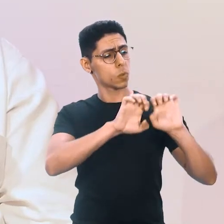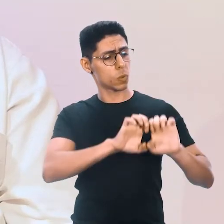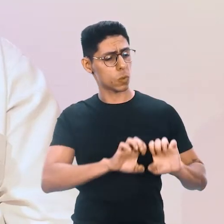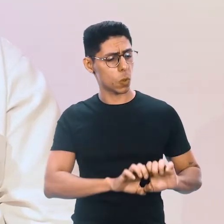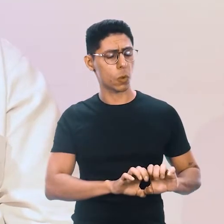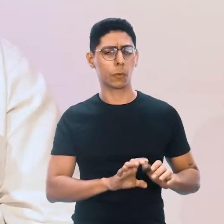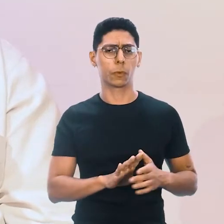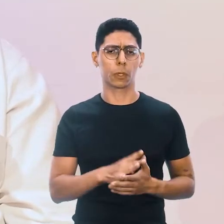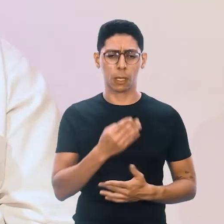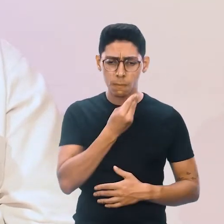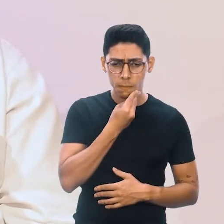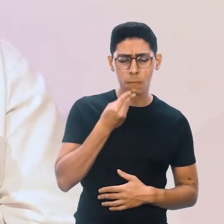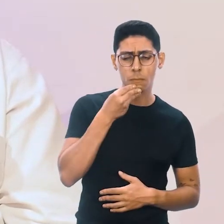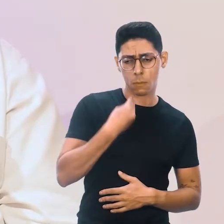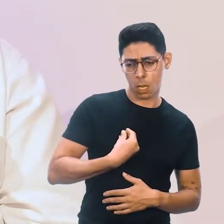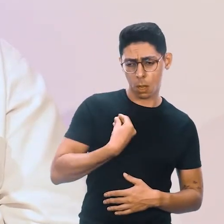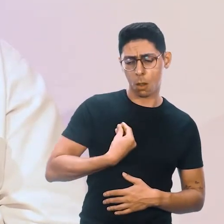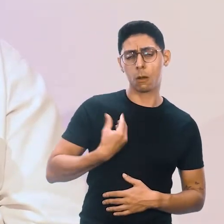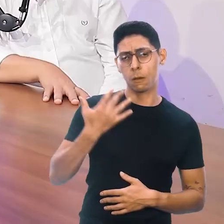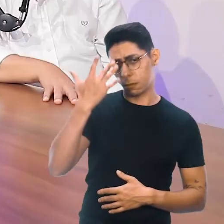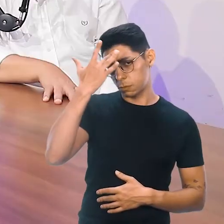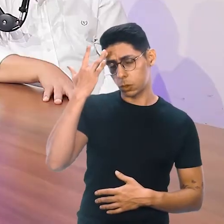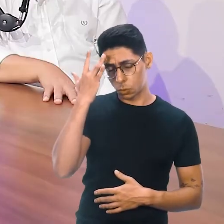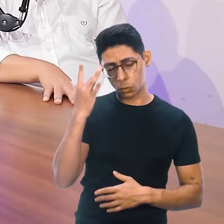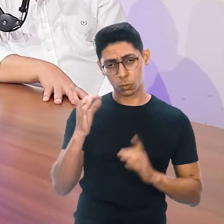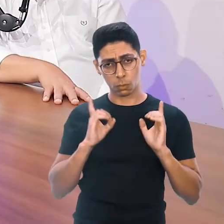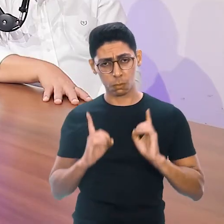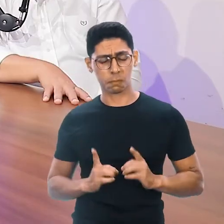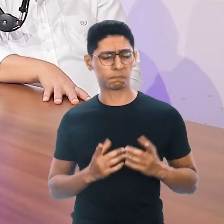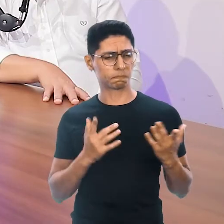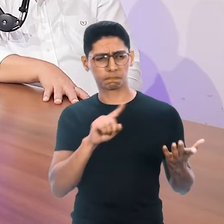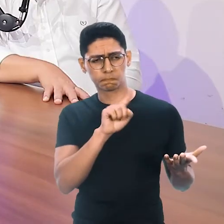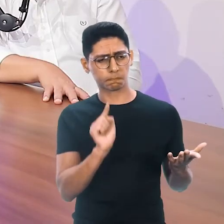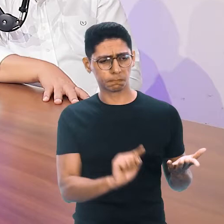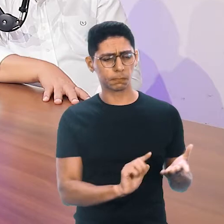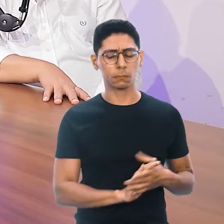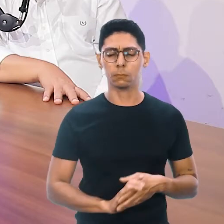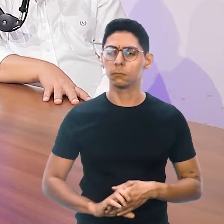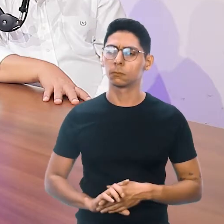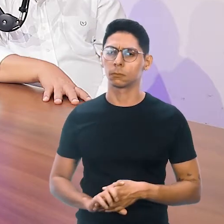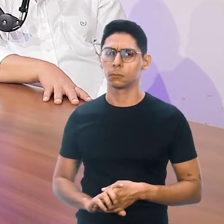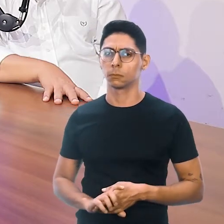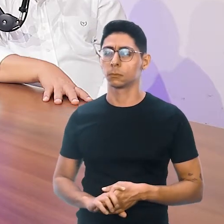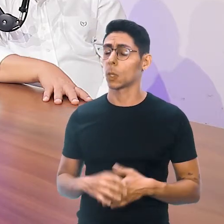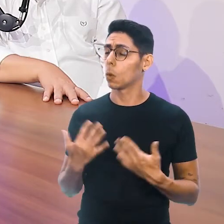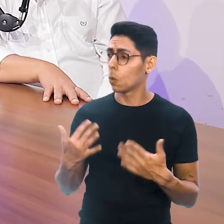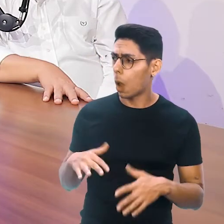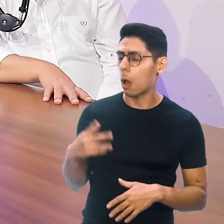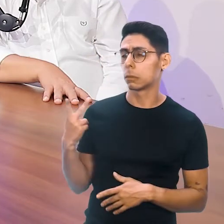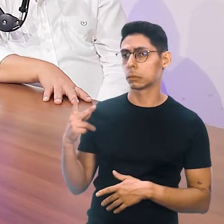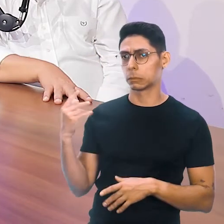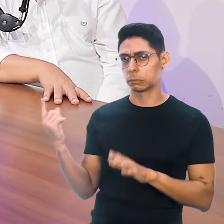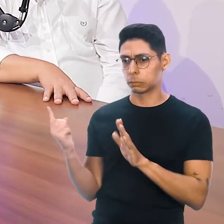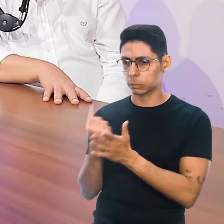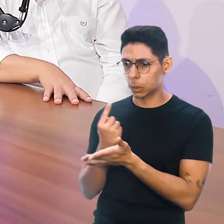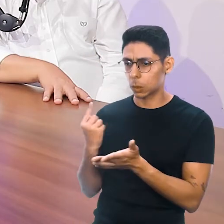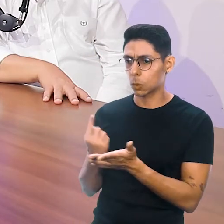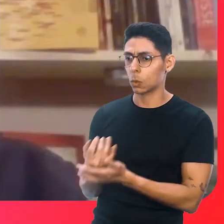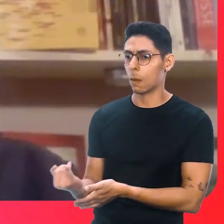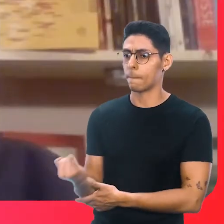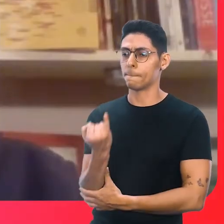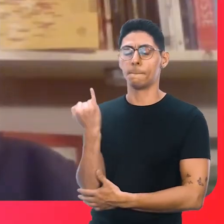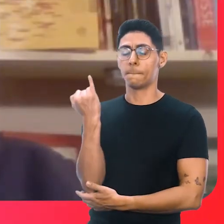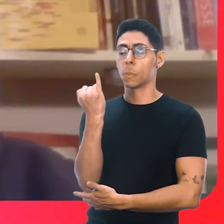fato melhore a vida das pessoas com deficiência? Olha, José, essa pergunta é muito pertinente, só poderia ter vindo de você